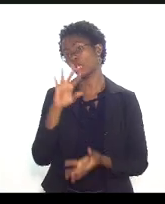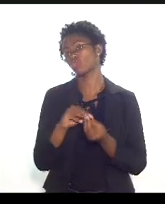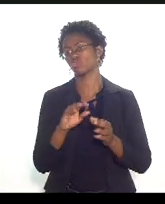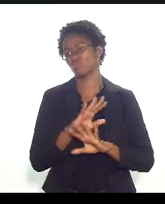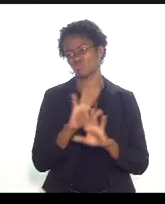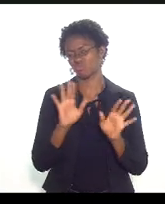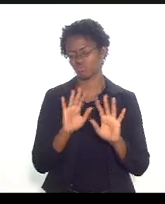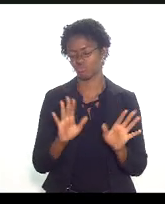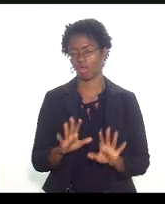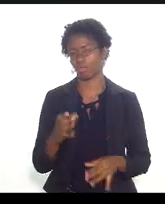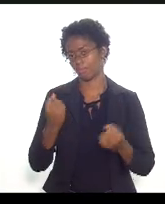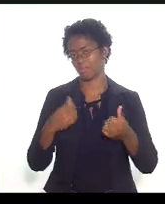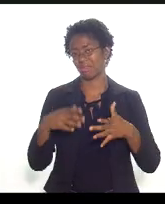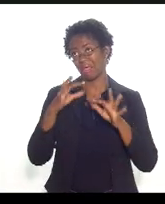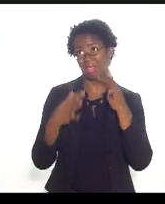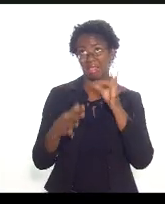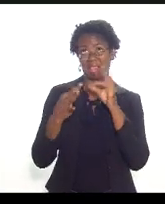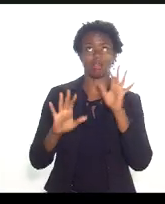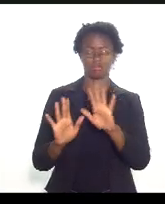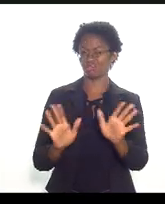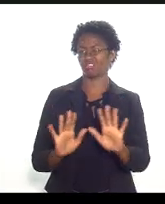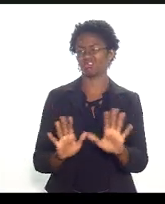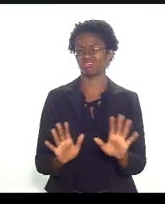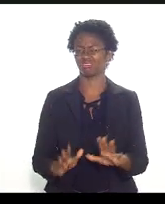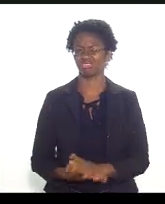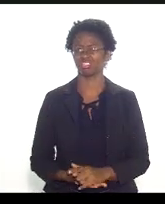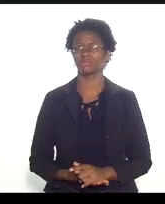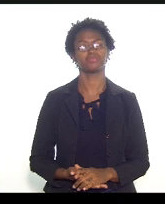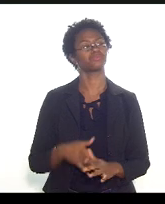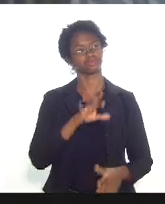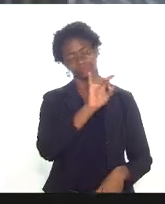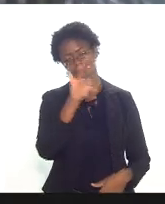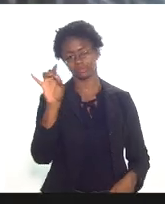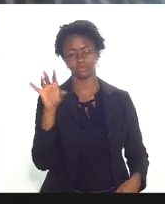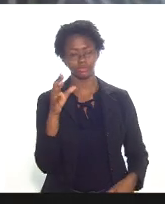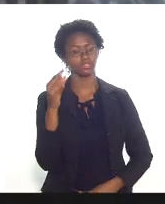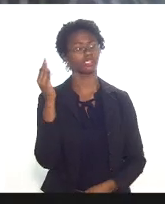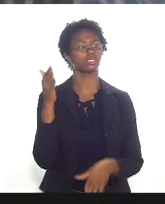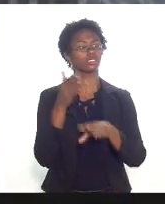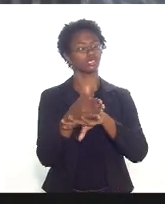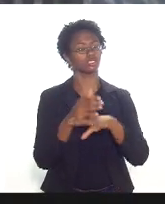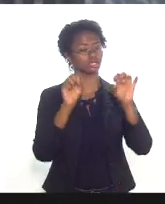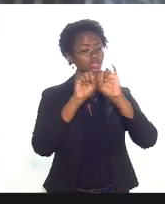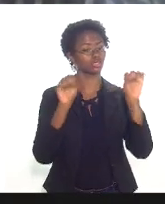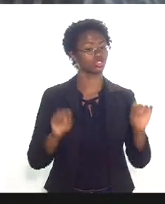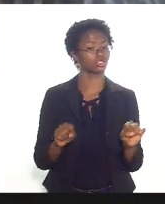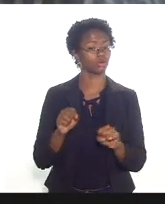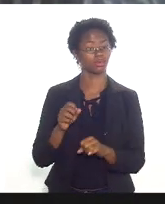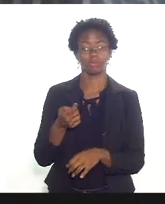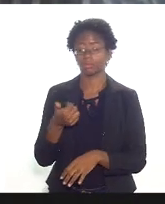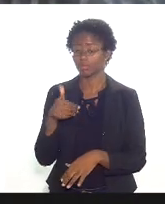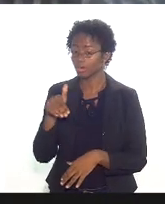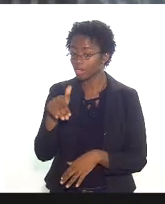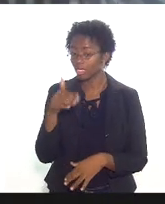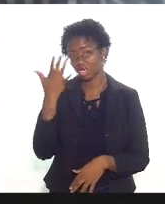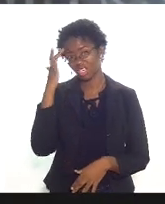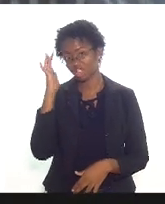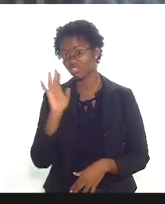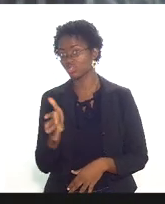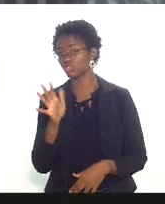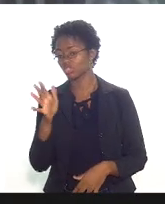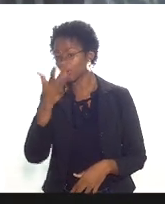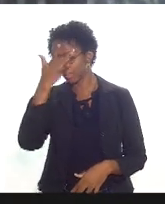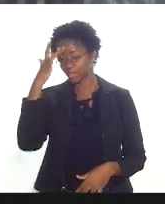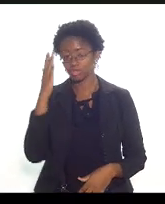aí pronto, a gente marca eu e a deputada Deitã, e quem entrar no sistema daqui a pouquinho, que já deve ter alguns parlamentares